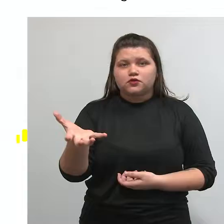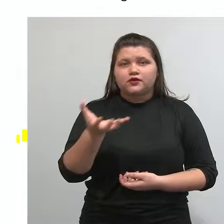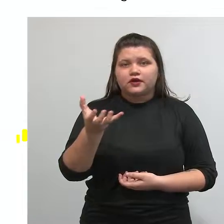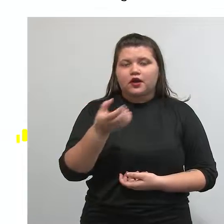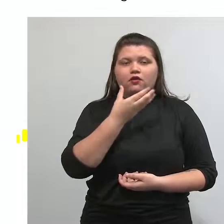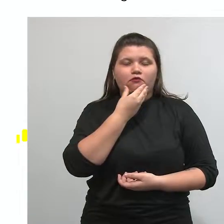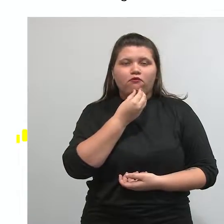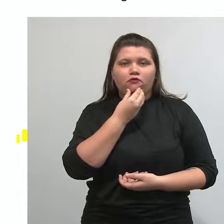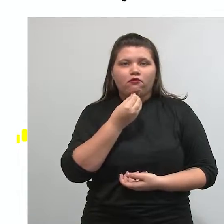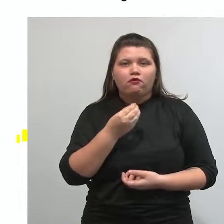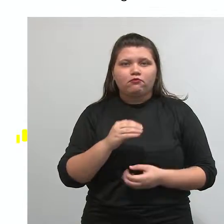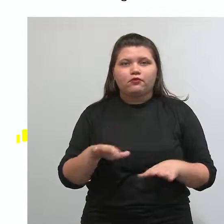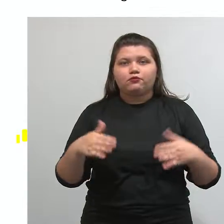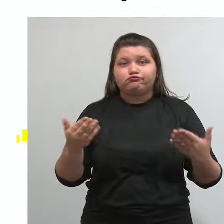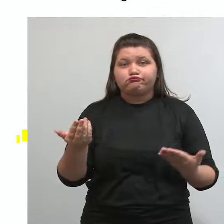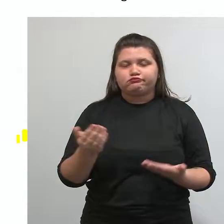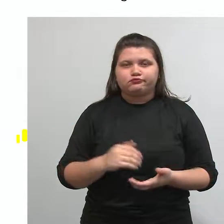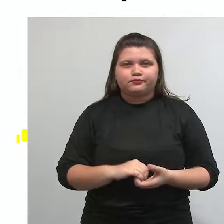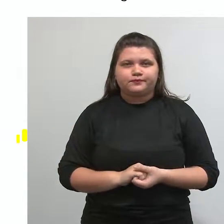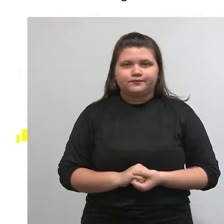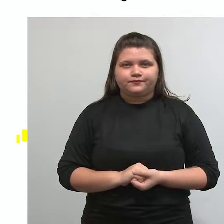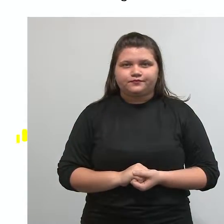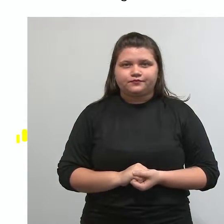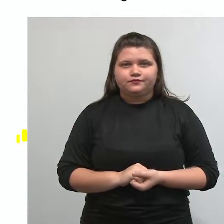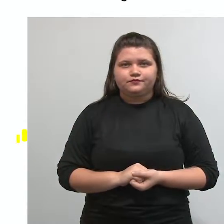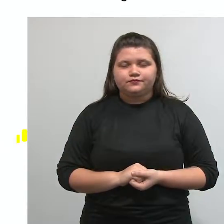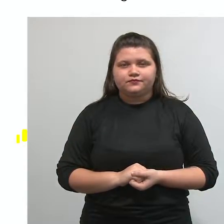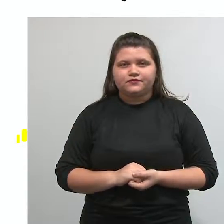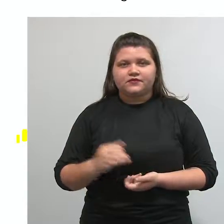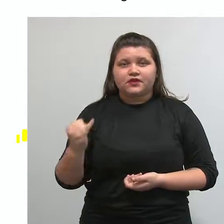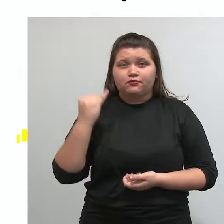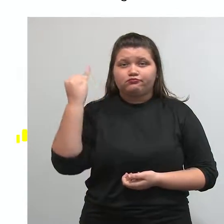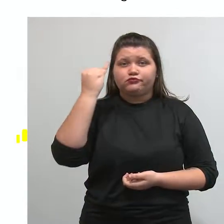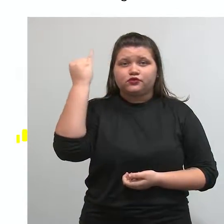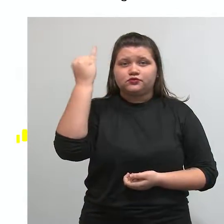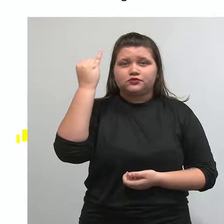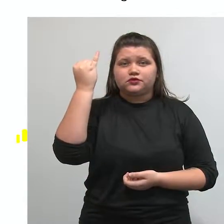esse processo de descrição